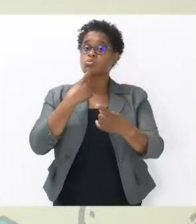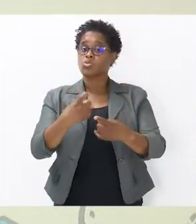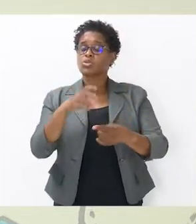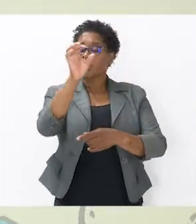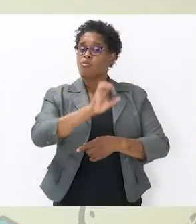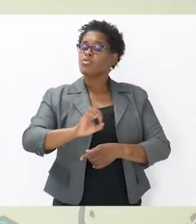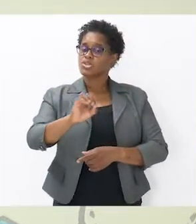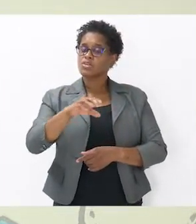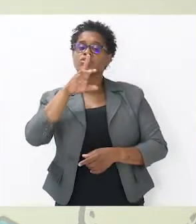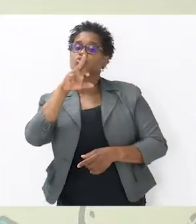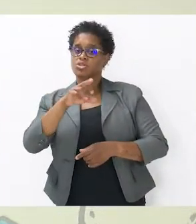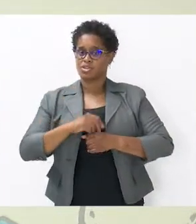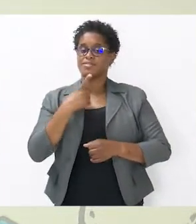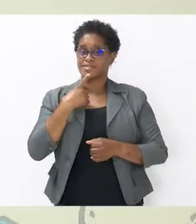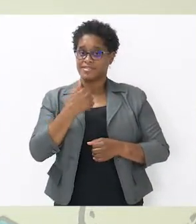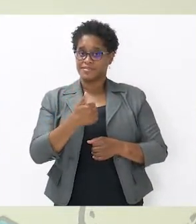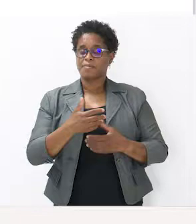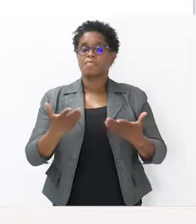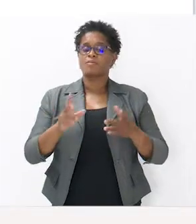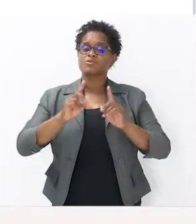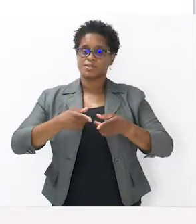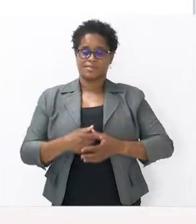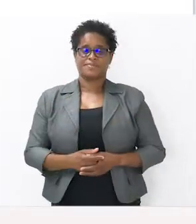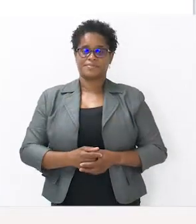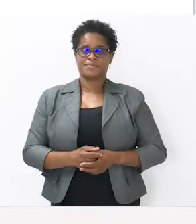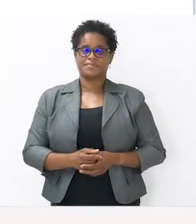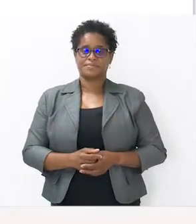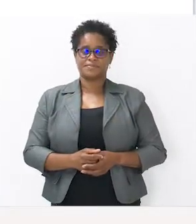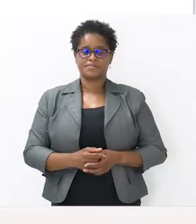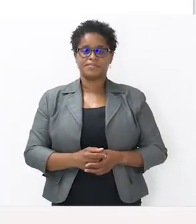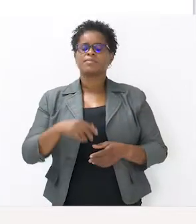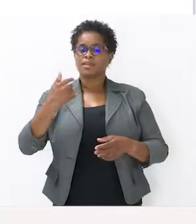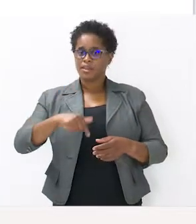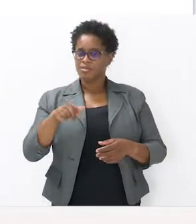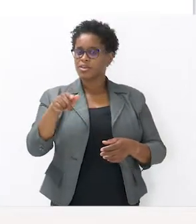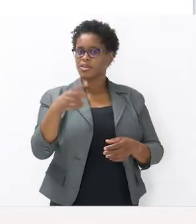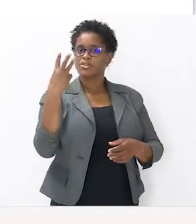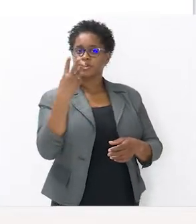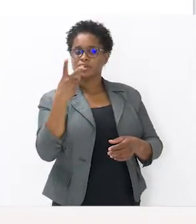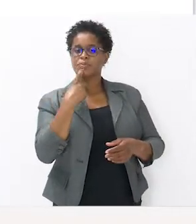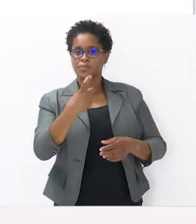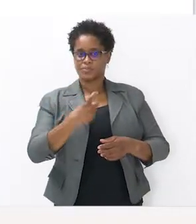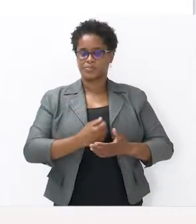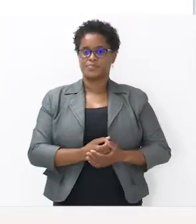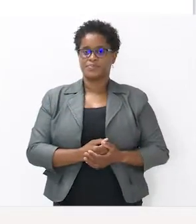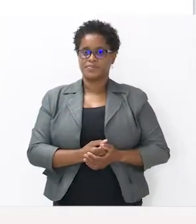e vocês vão responder, certo? Então vamos lá. Temos aqui 3